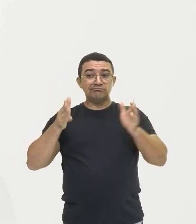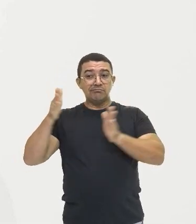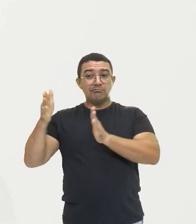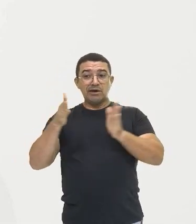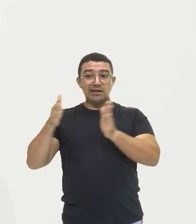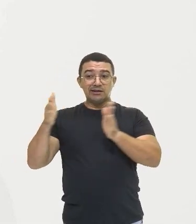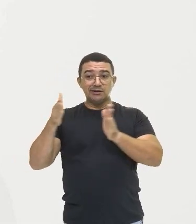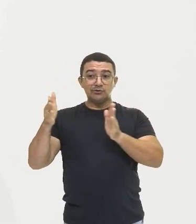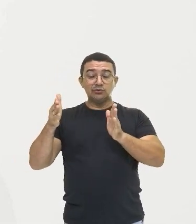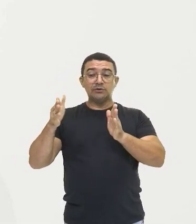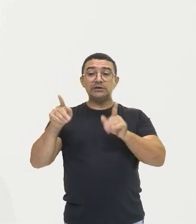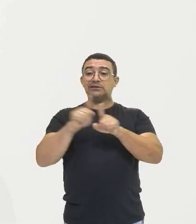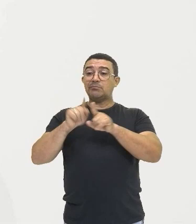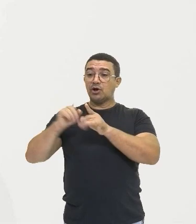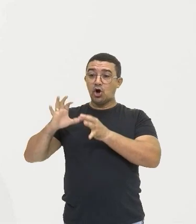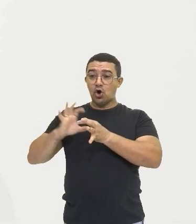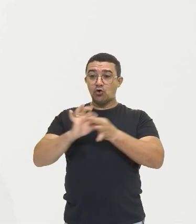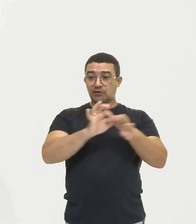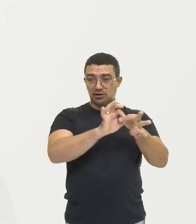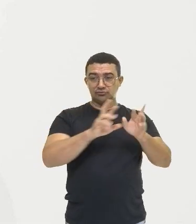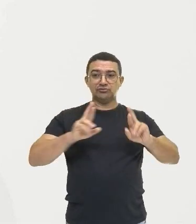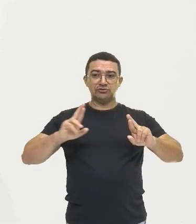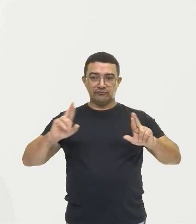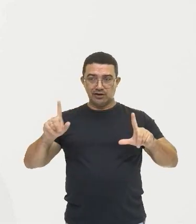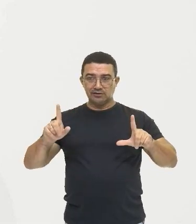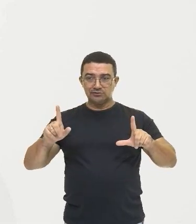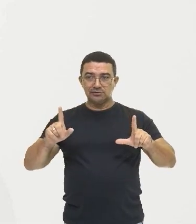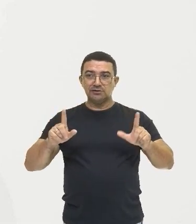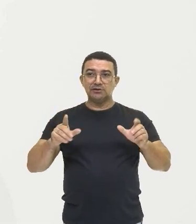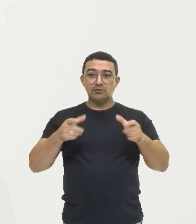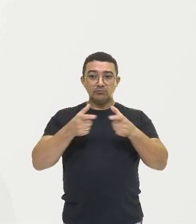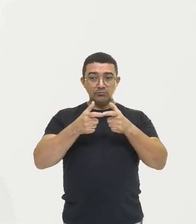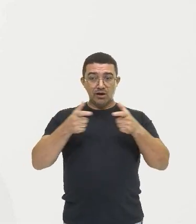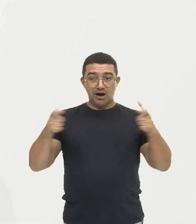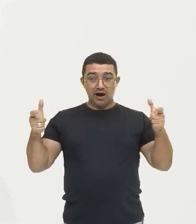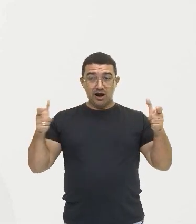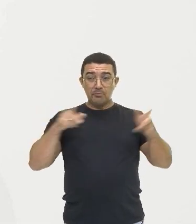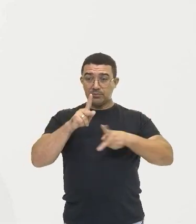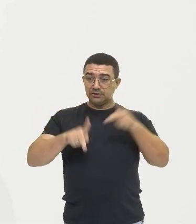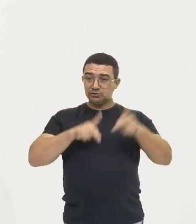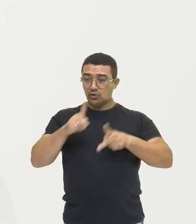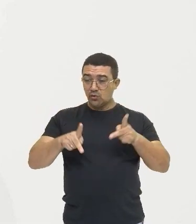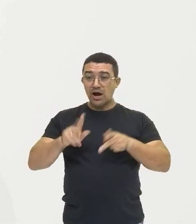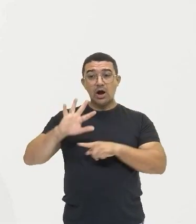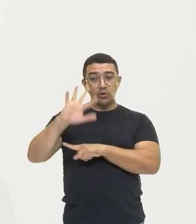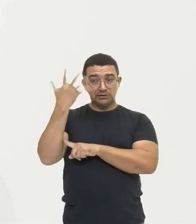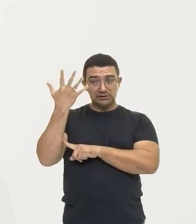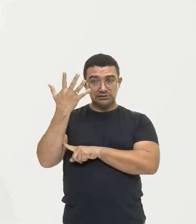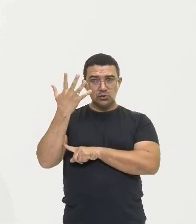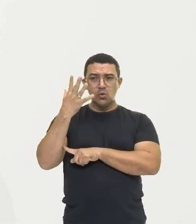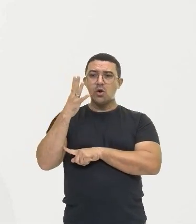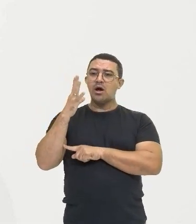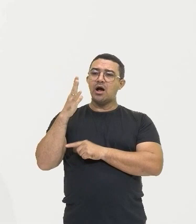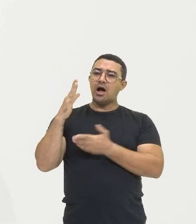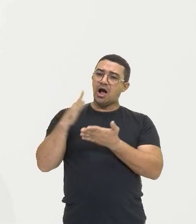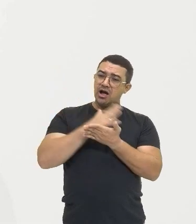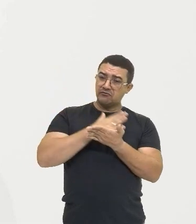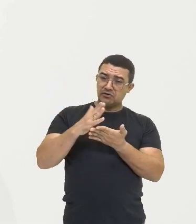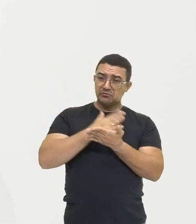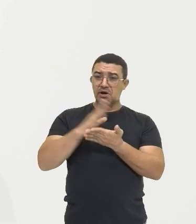alguns momentos, essa população mundial ela cresceu de forma muito lenta e em outros momentos nós tivemos um